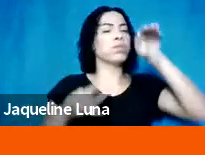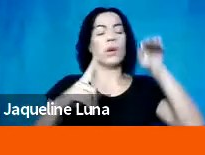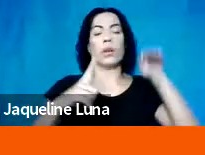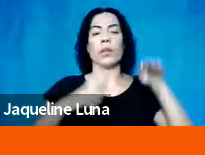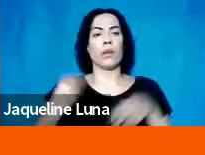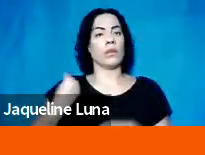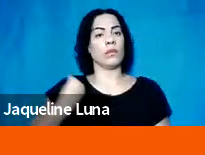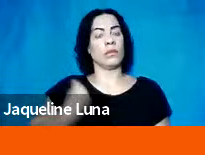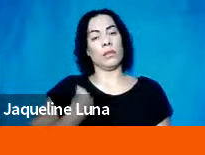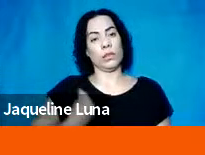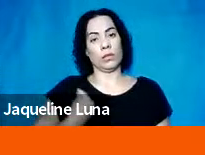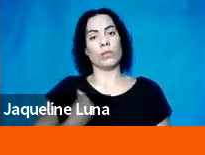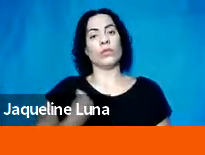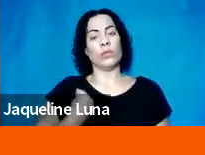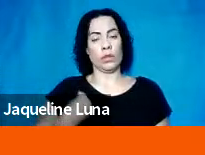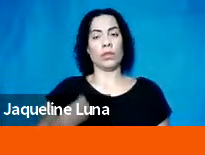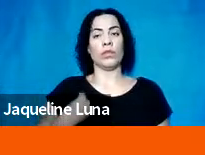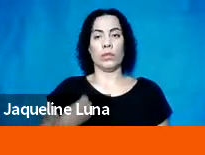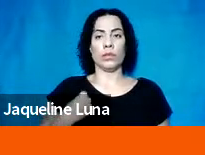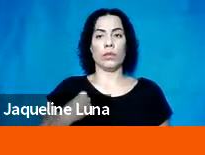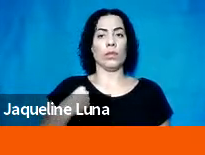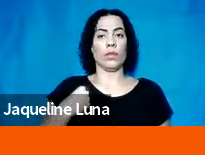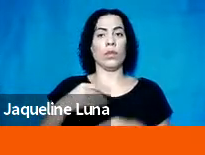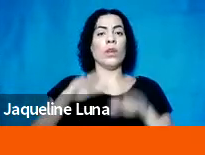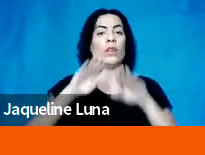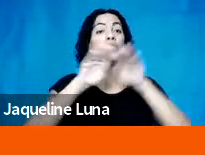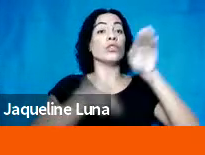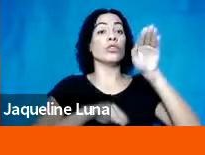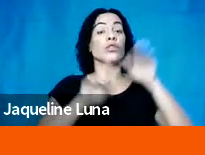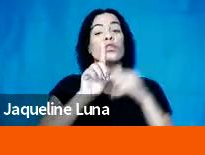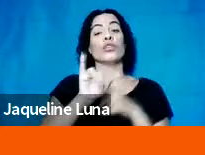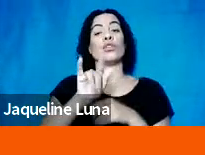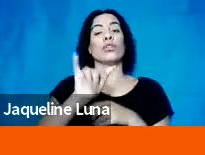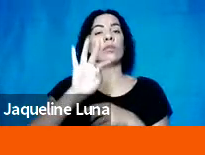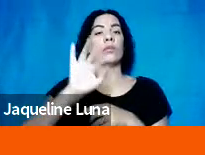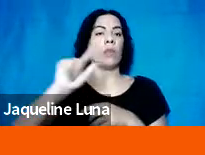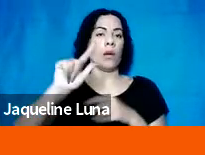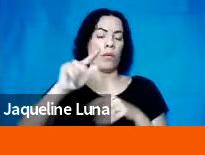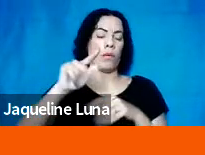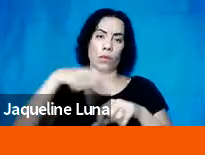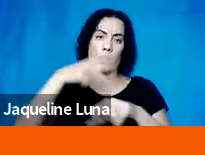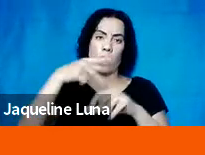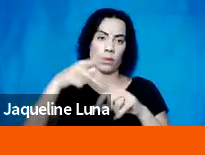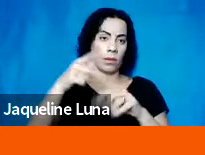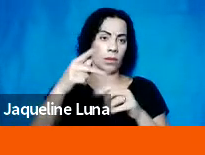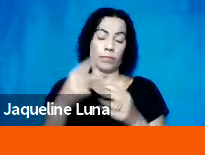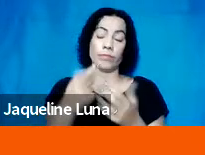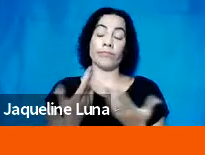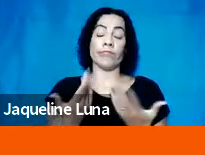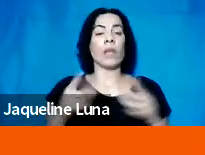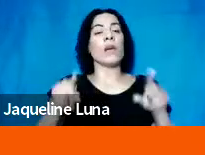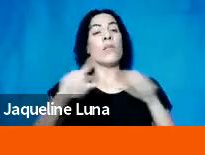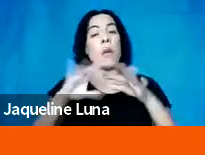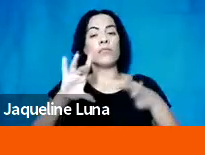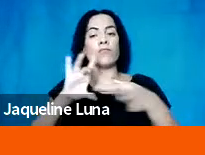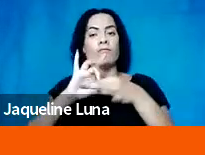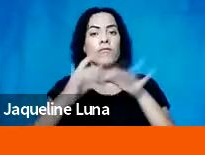existe no desigualdade digital no país. Na articulação com os movimentos